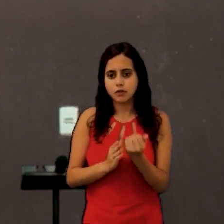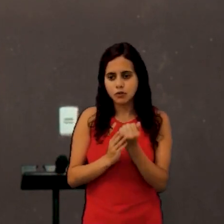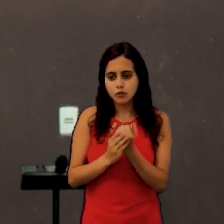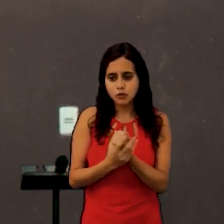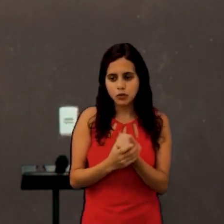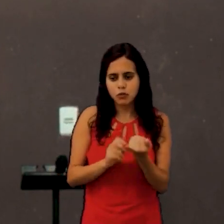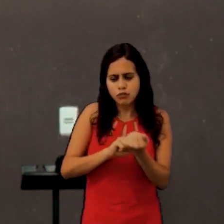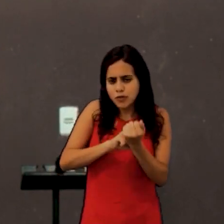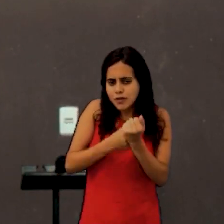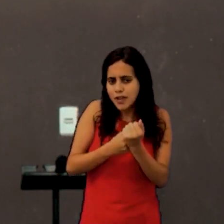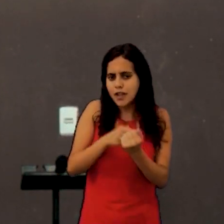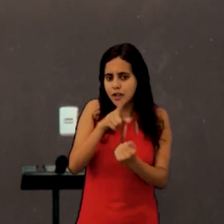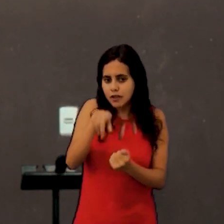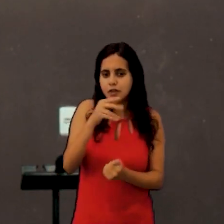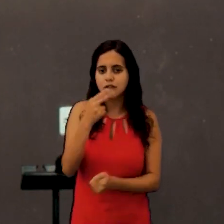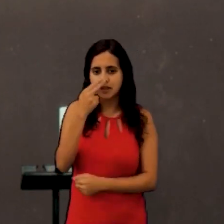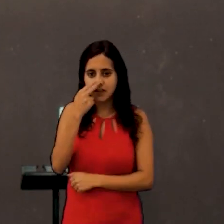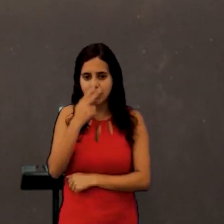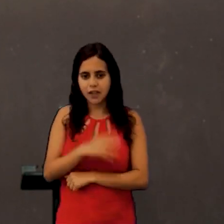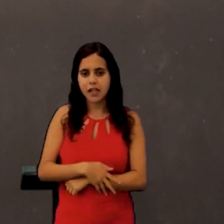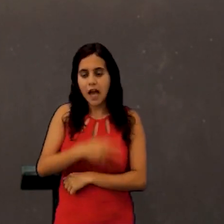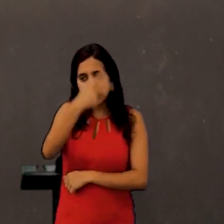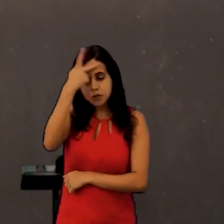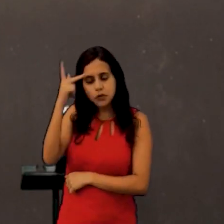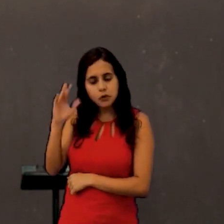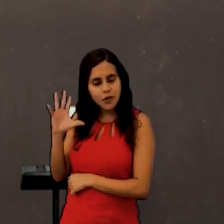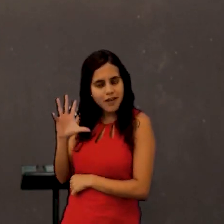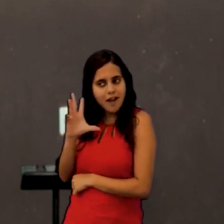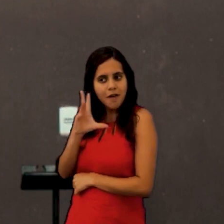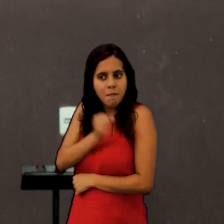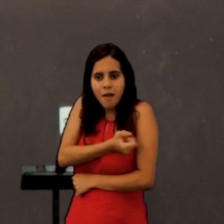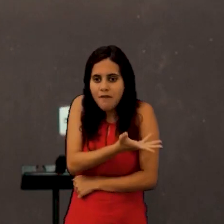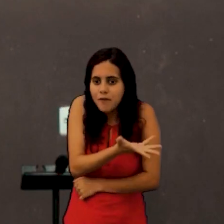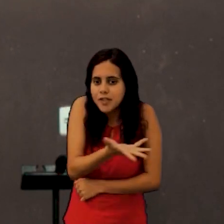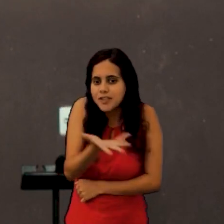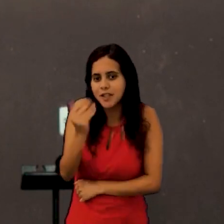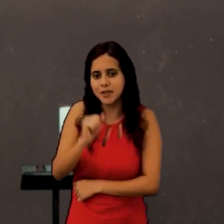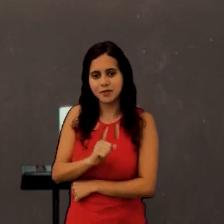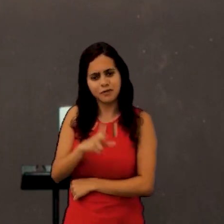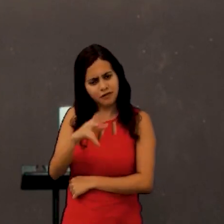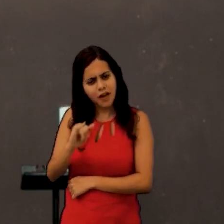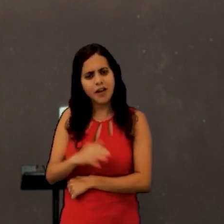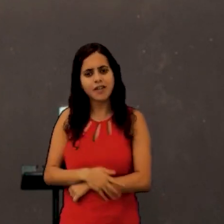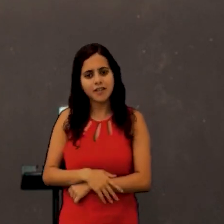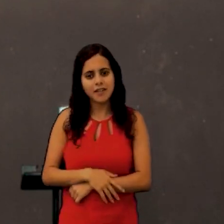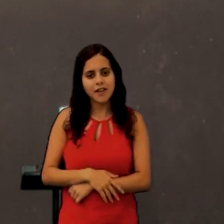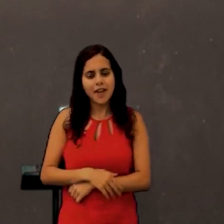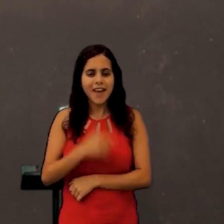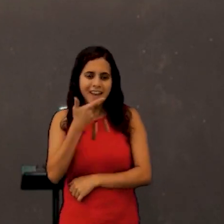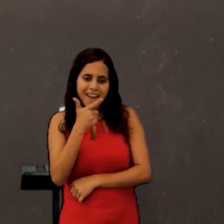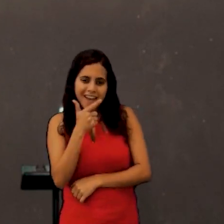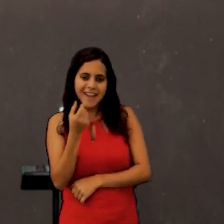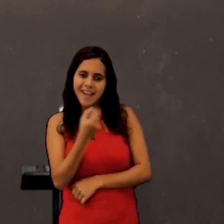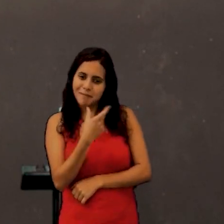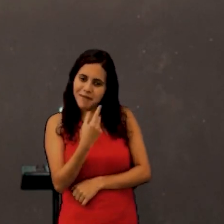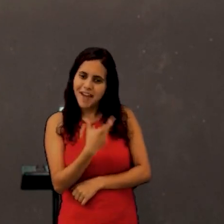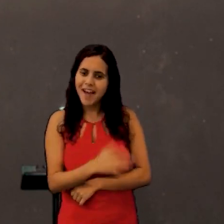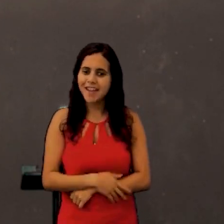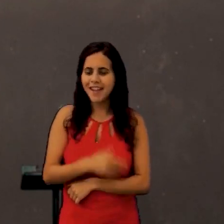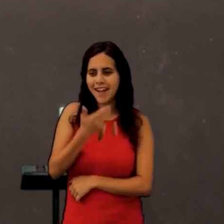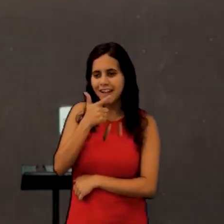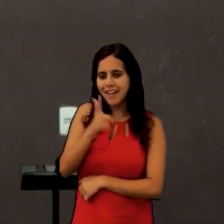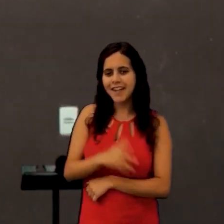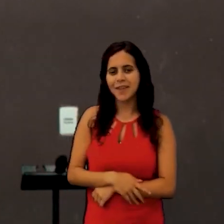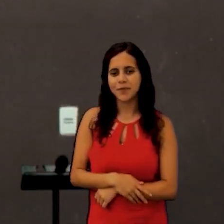crente. Sabe o que vai acontecer? Galera vai te amar, vai te adorar, vai te pegar. Participa das piadas deles, conta também piada safada como